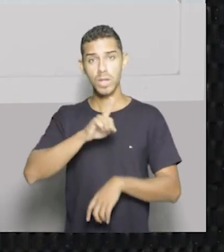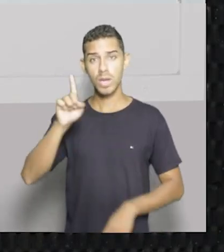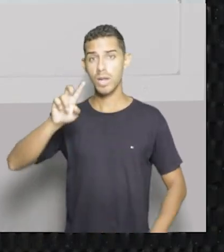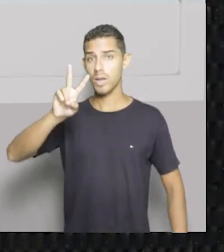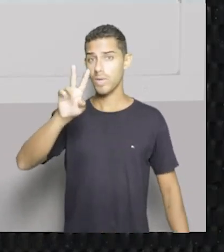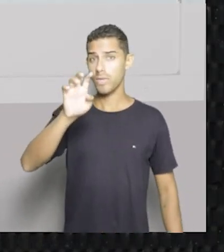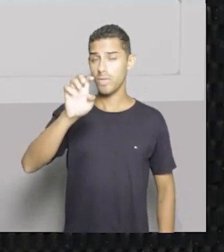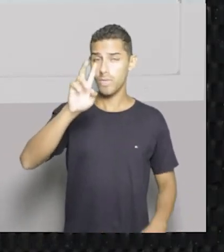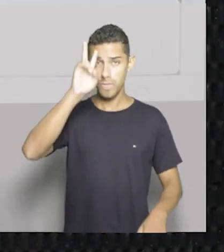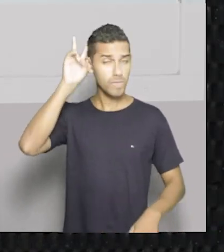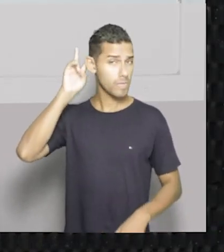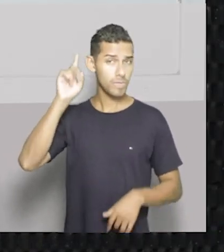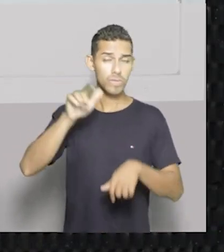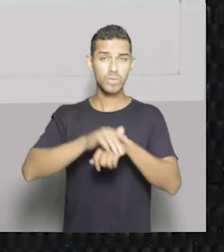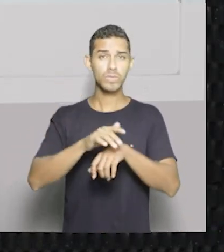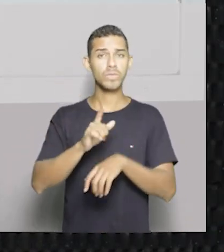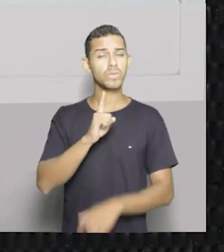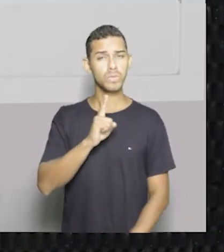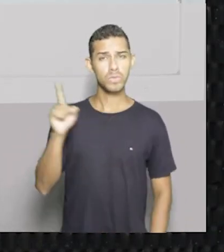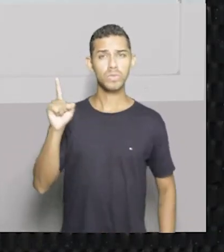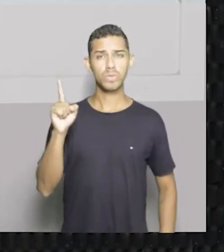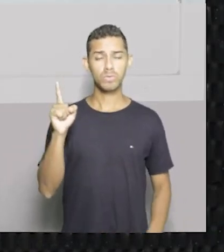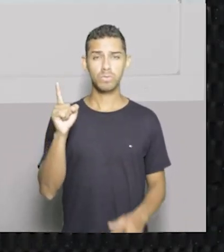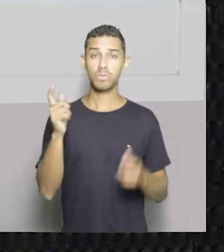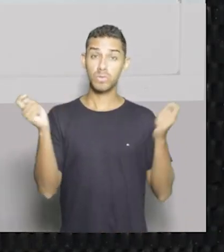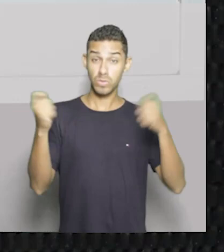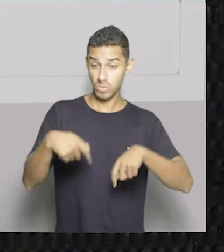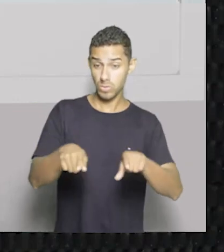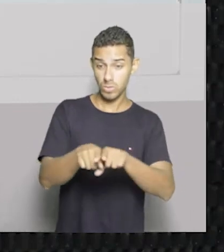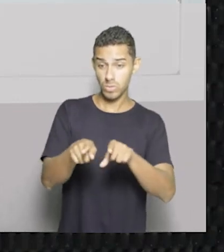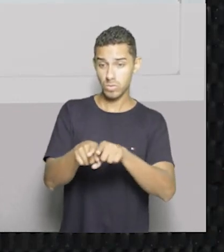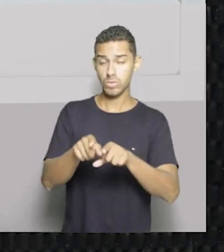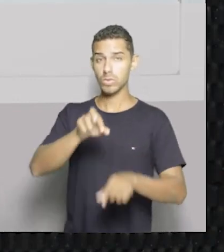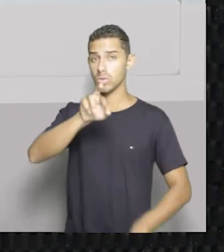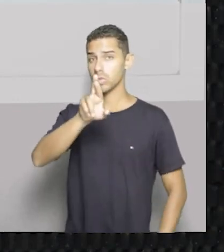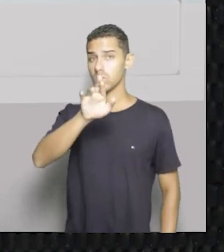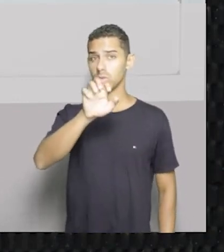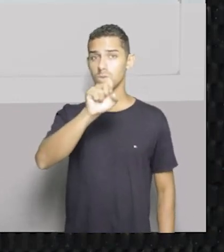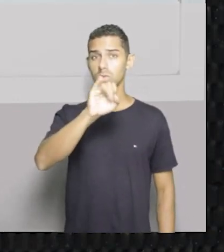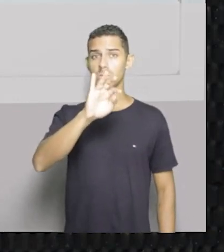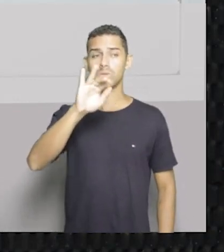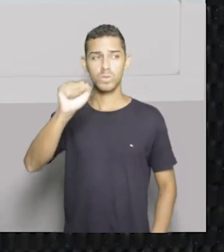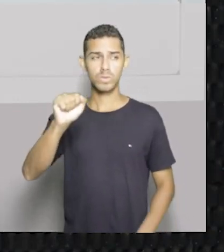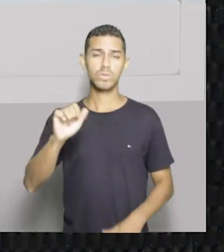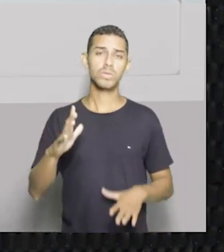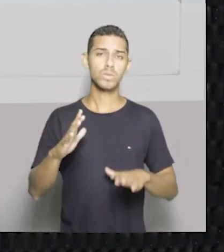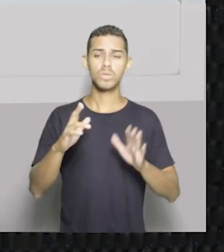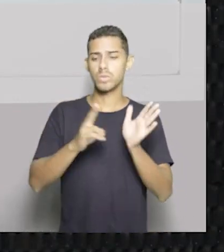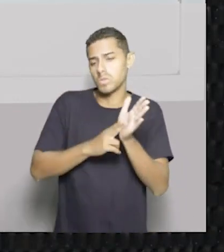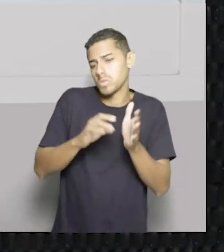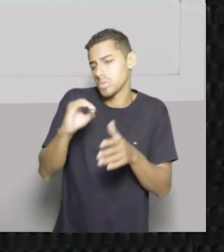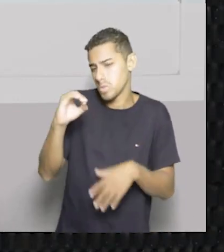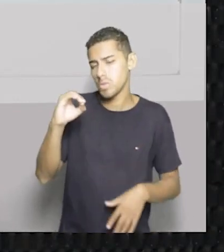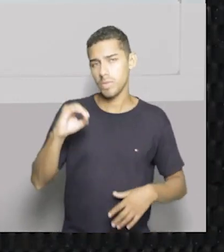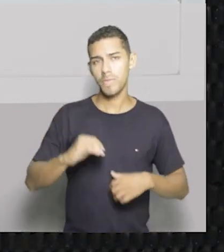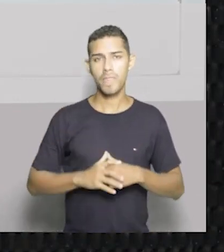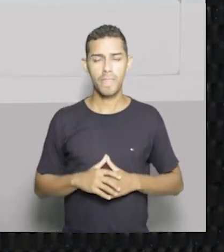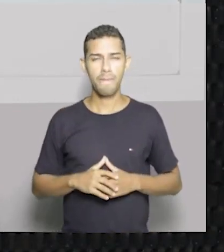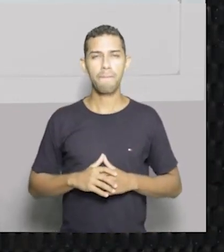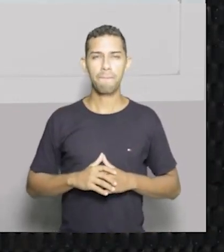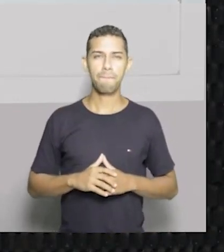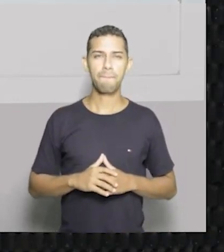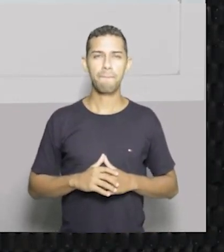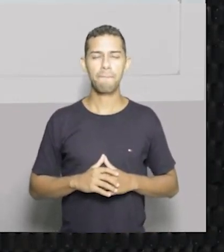vestibular, é que a resistência dos amperímetros ideais, elas são praticamente zero, né? Resistência nula,